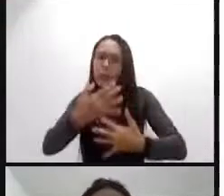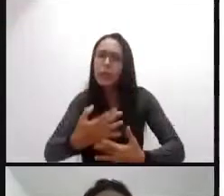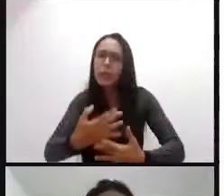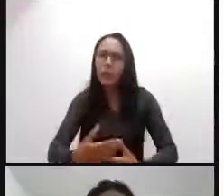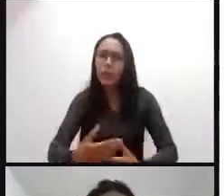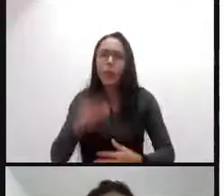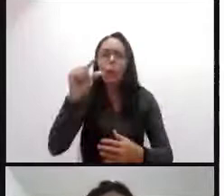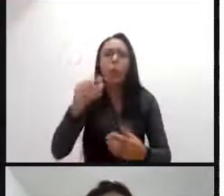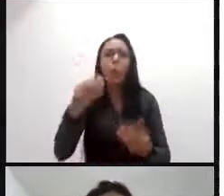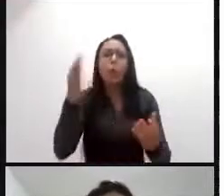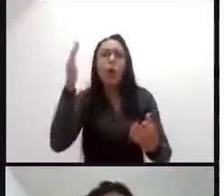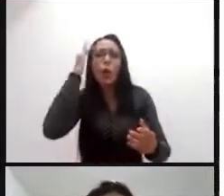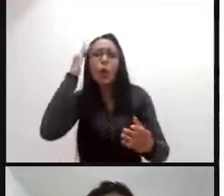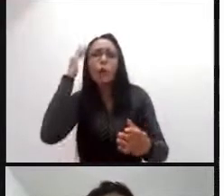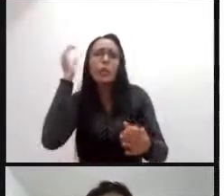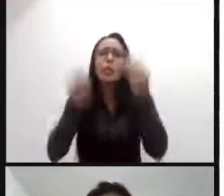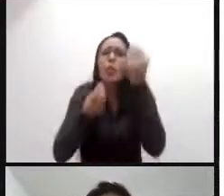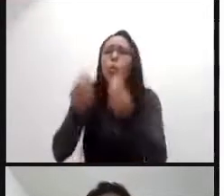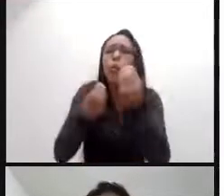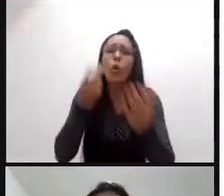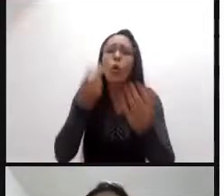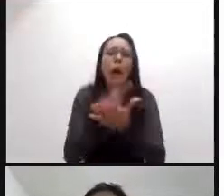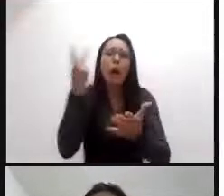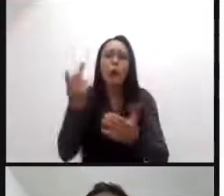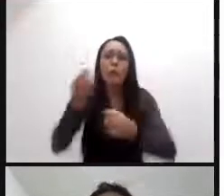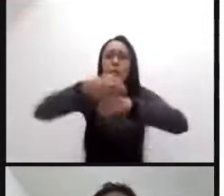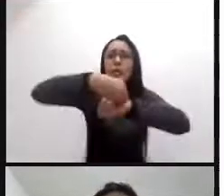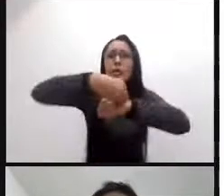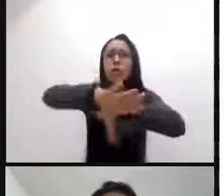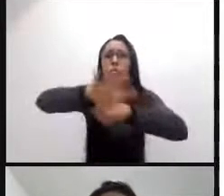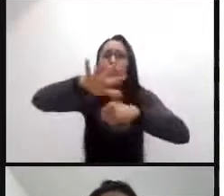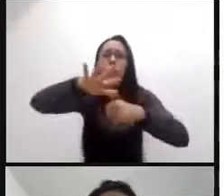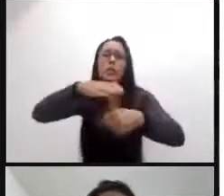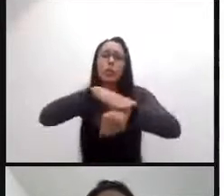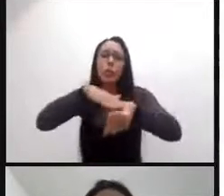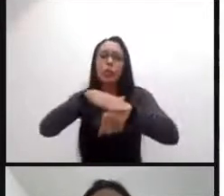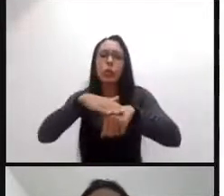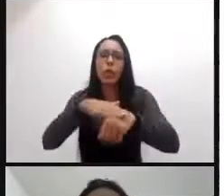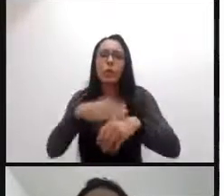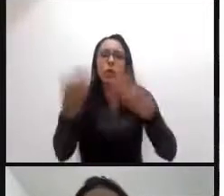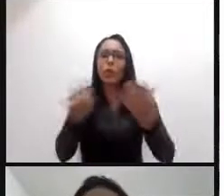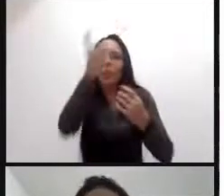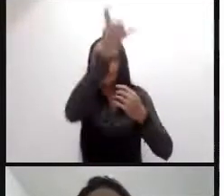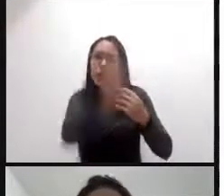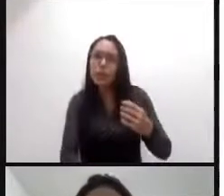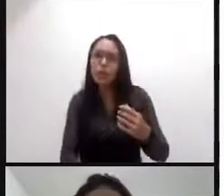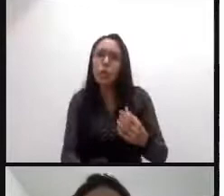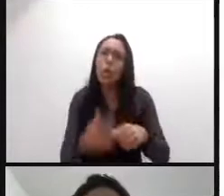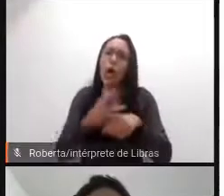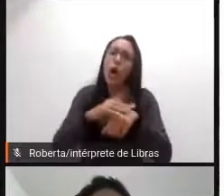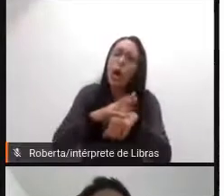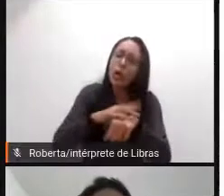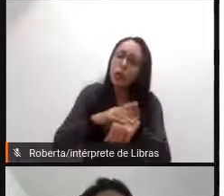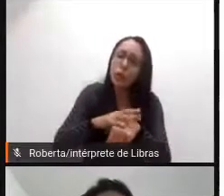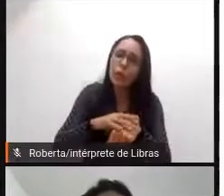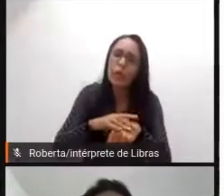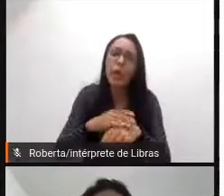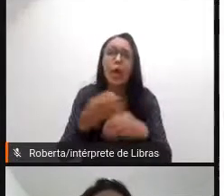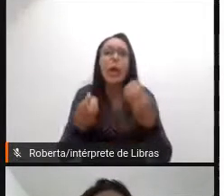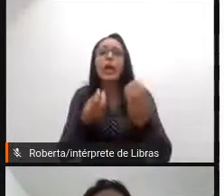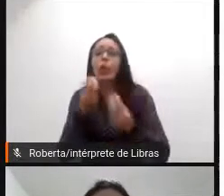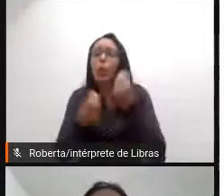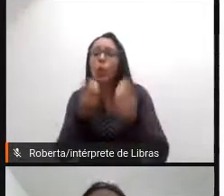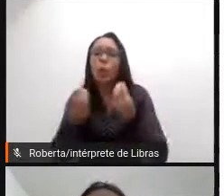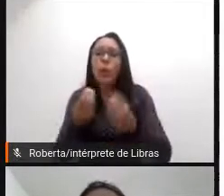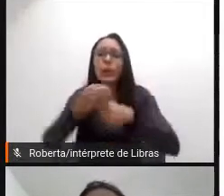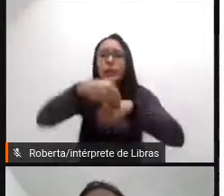como acontece o processo de transmissão da doença, né? Como o indivíduo ele adoece, como ele transmite essa doença para outras